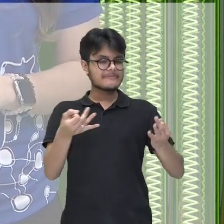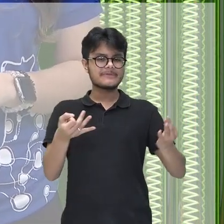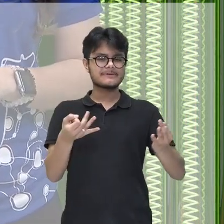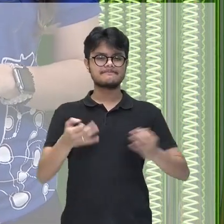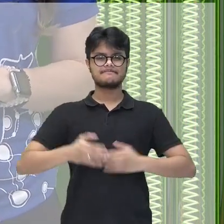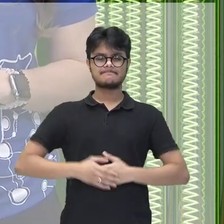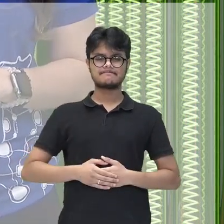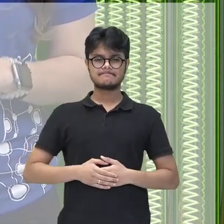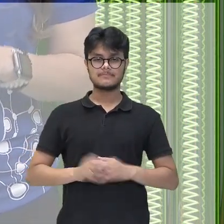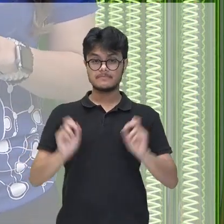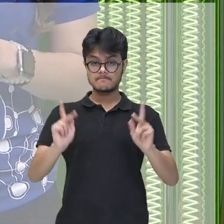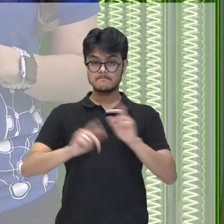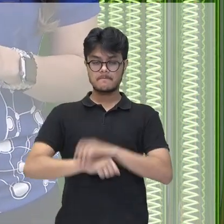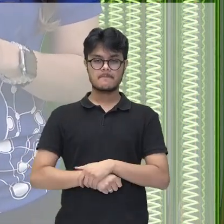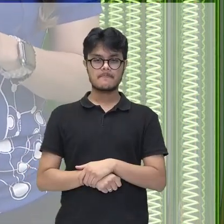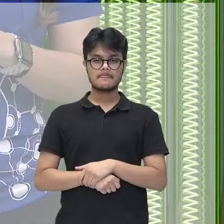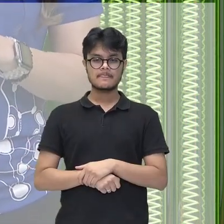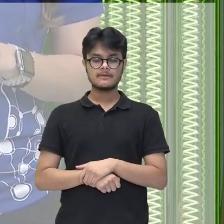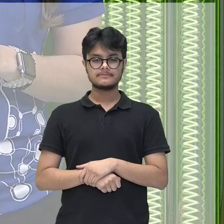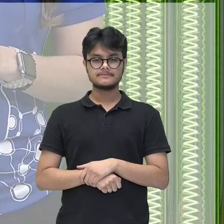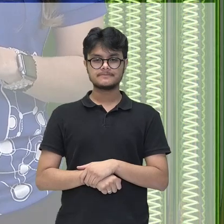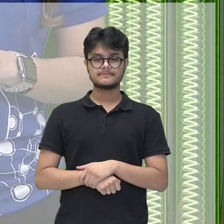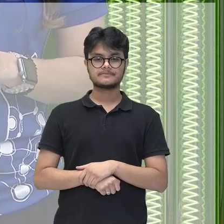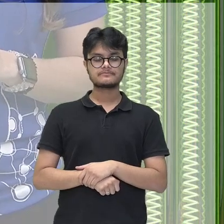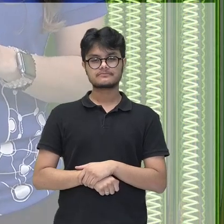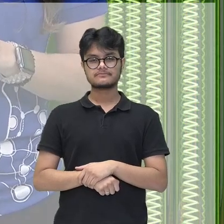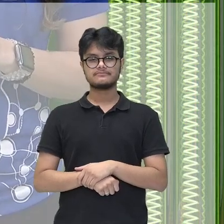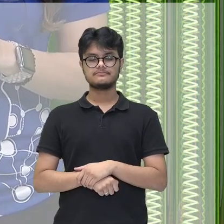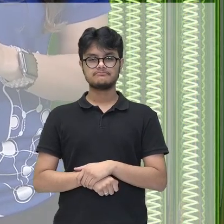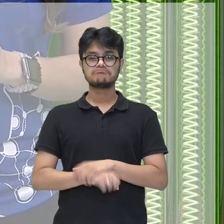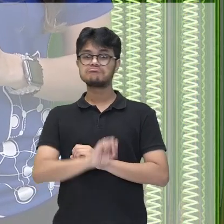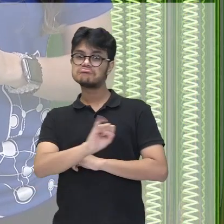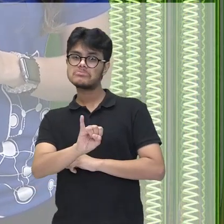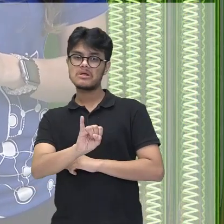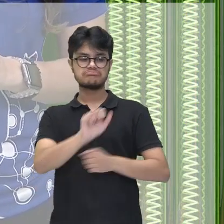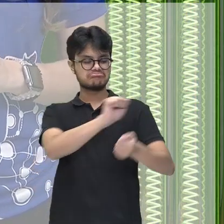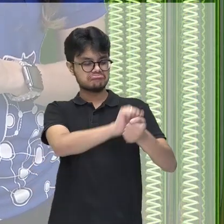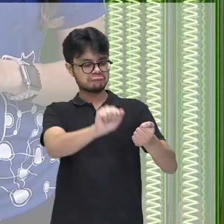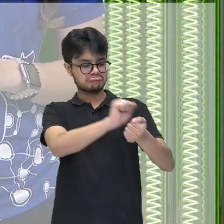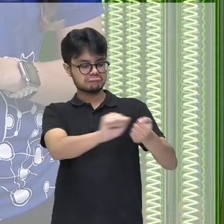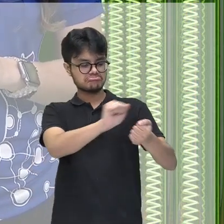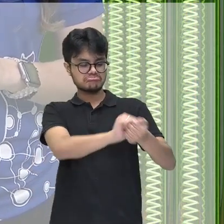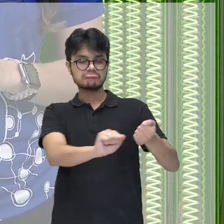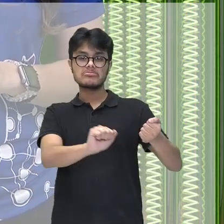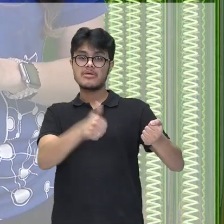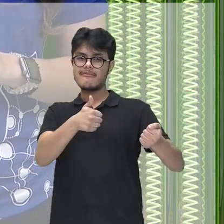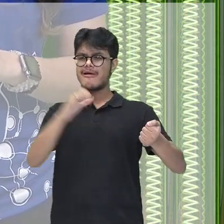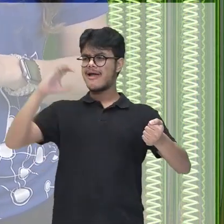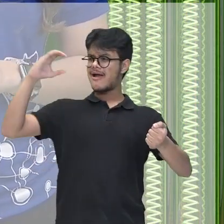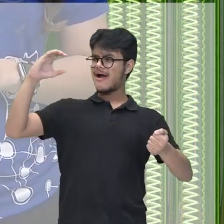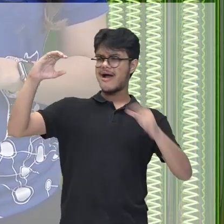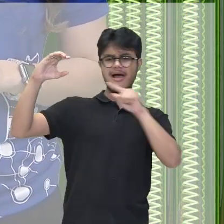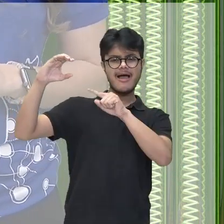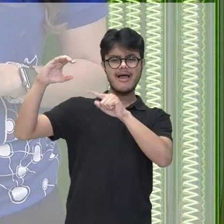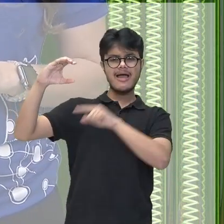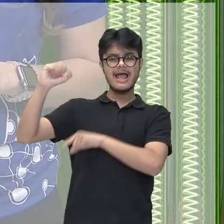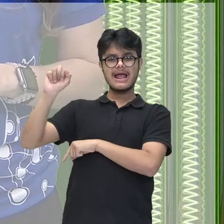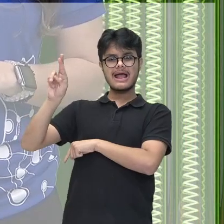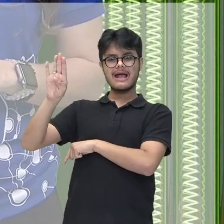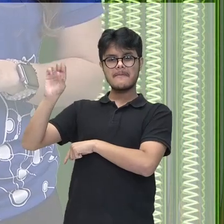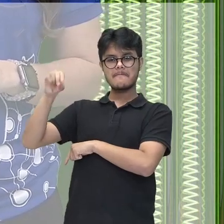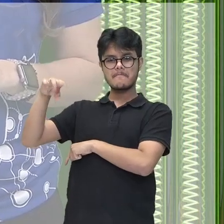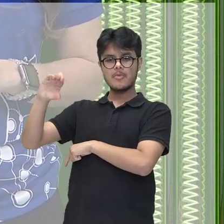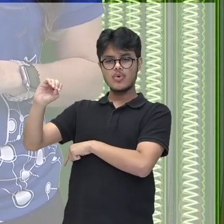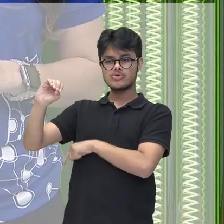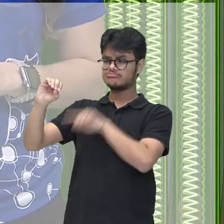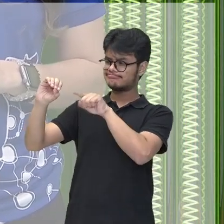carvão tem, né? Então, se nós temos um carvão com uma maior quantidade de carbono, ele produz mais calor,